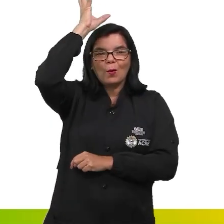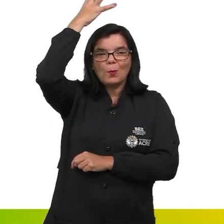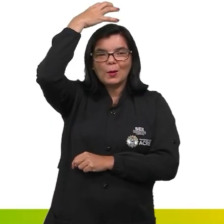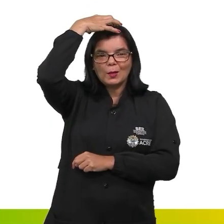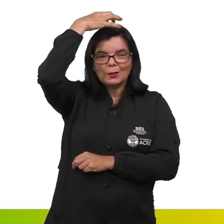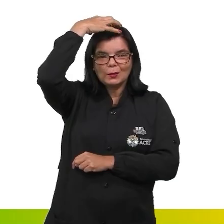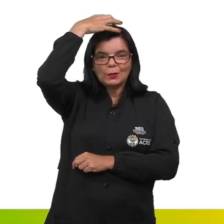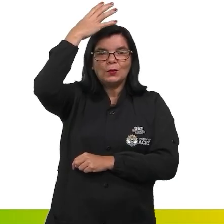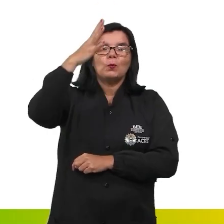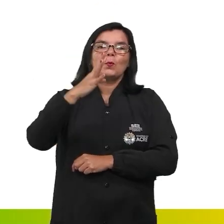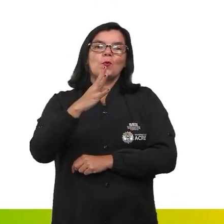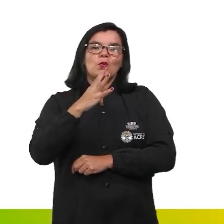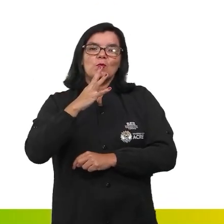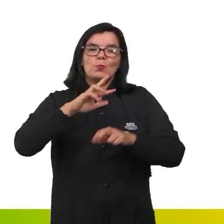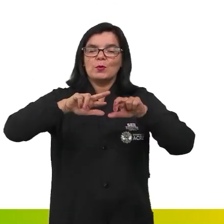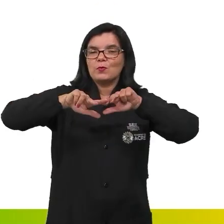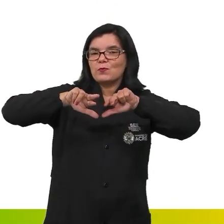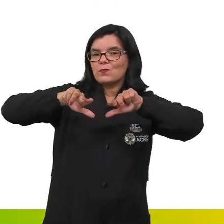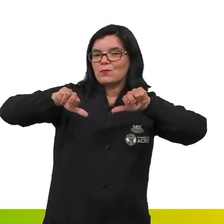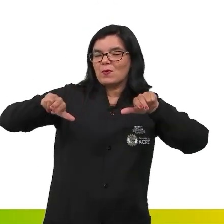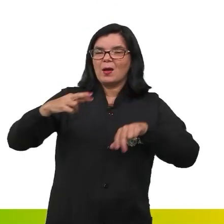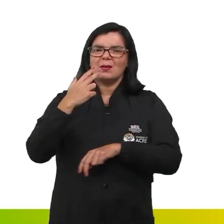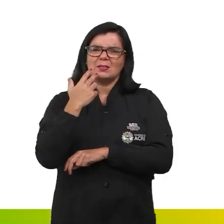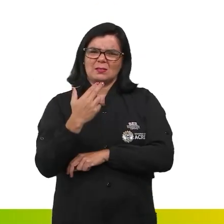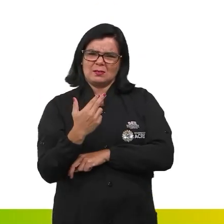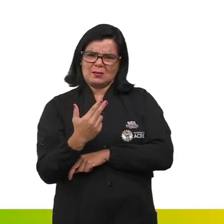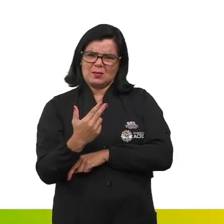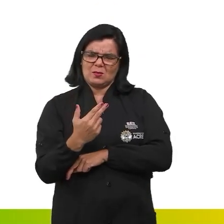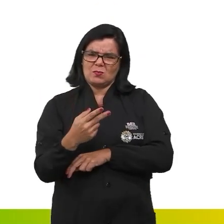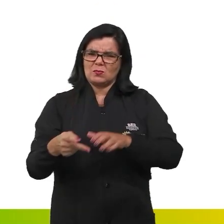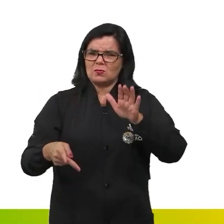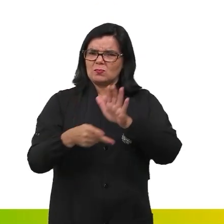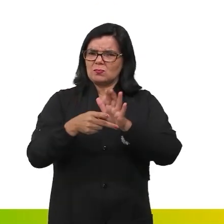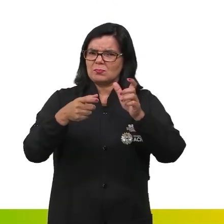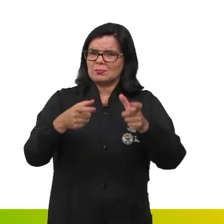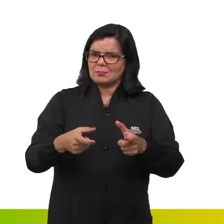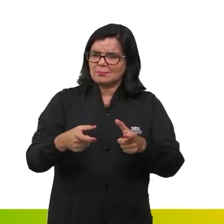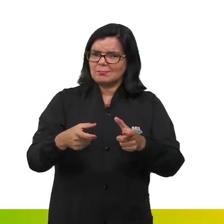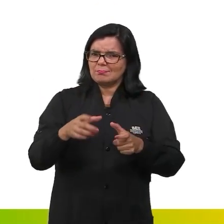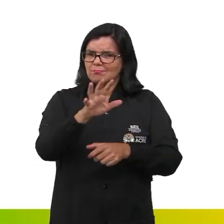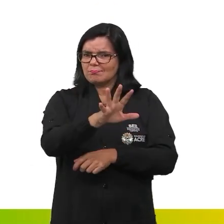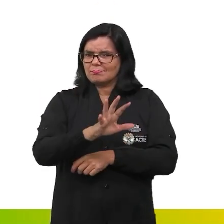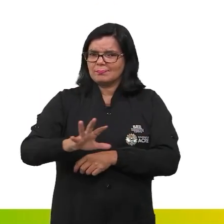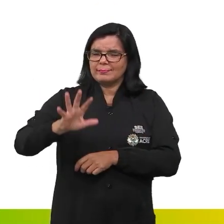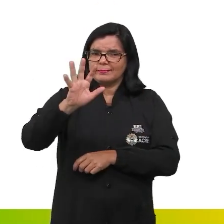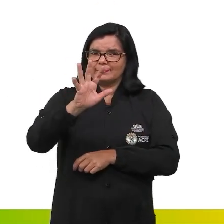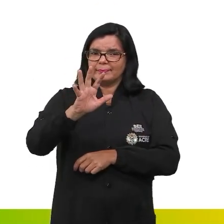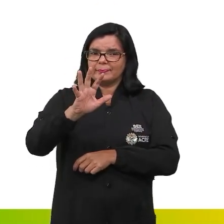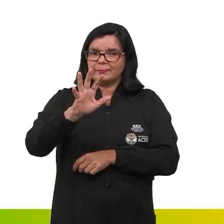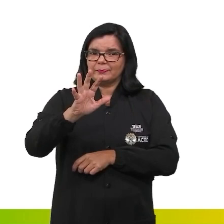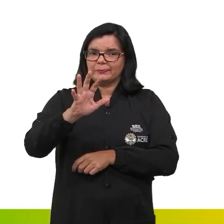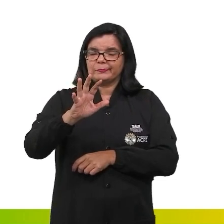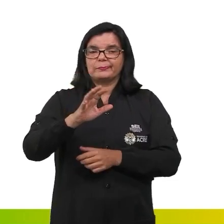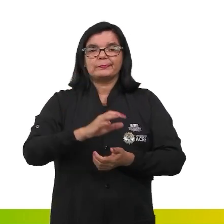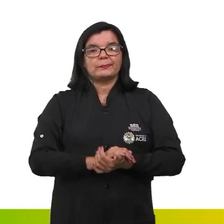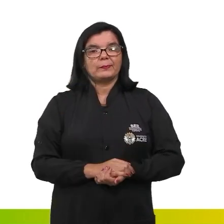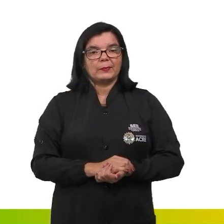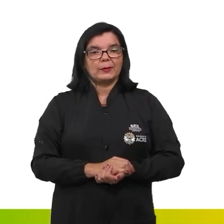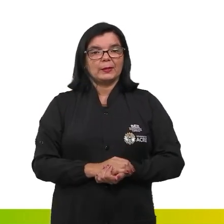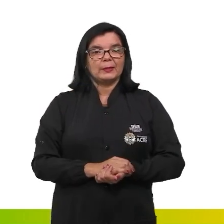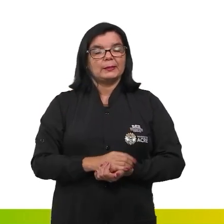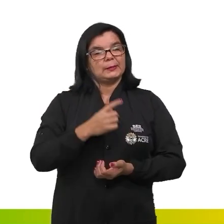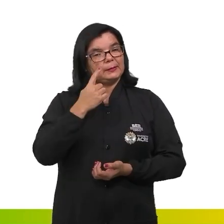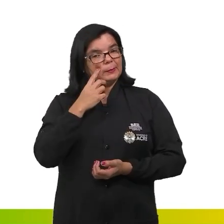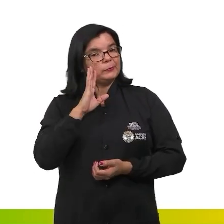combina a monarquia com o reconhecimento de várias línguas regionais. Eu seguro aqui, galera, porque tá bonita